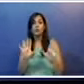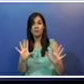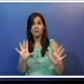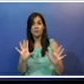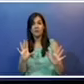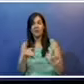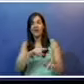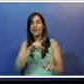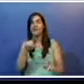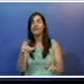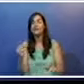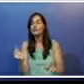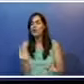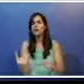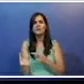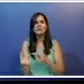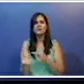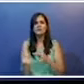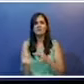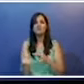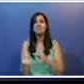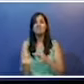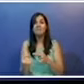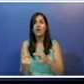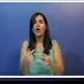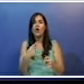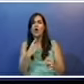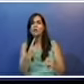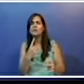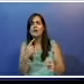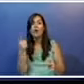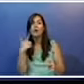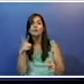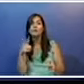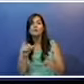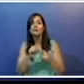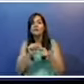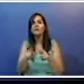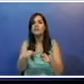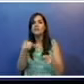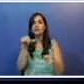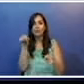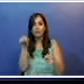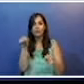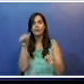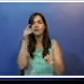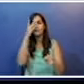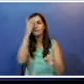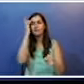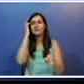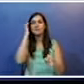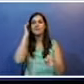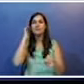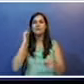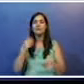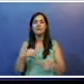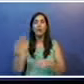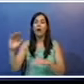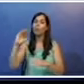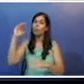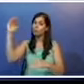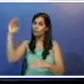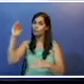Independência moral, intelectual, poder de fazer escolhas e responder por elas. Então, fase